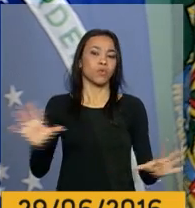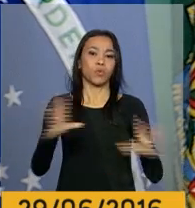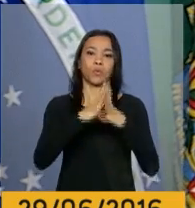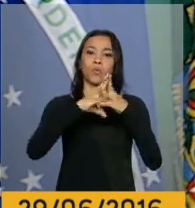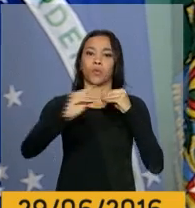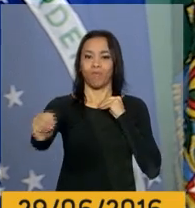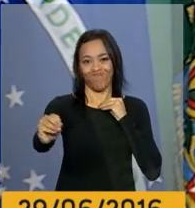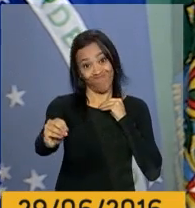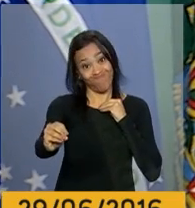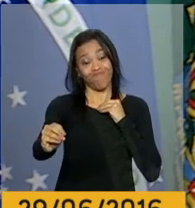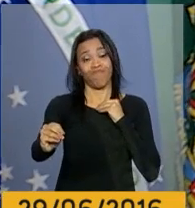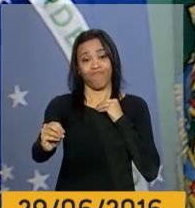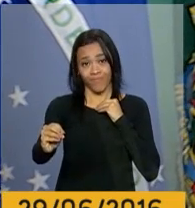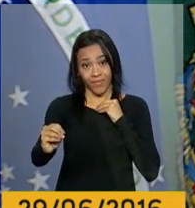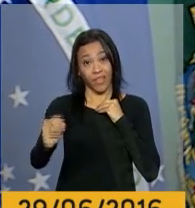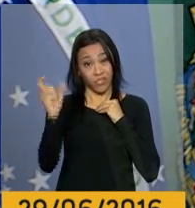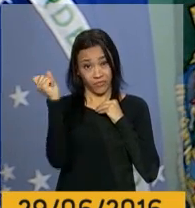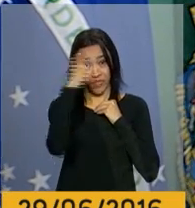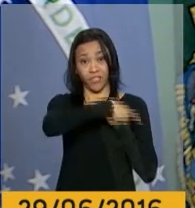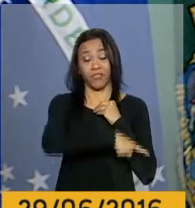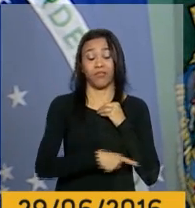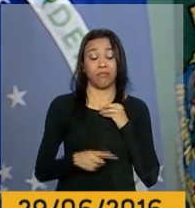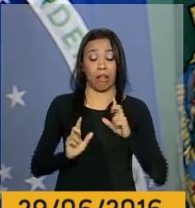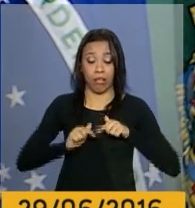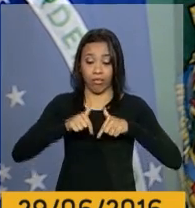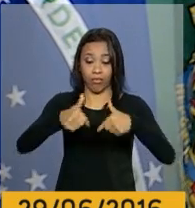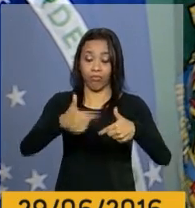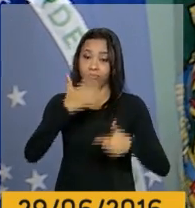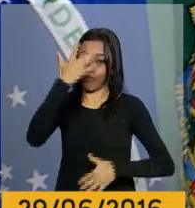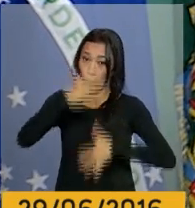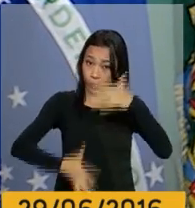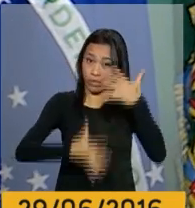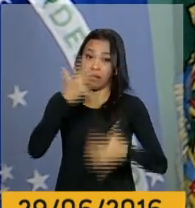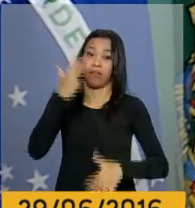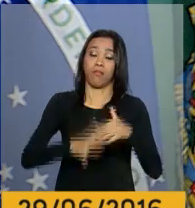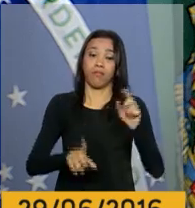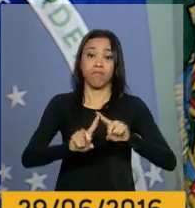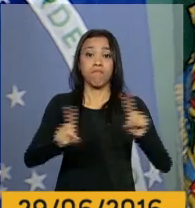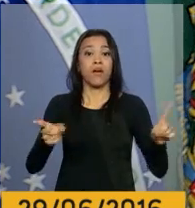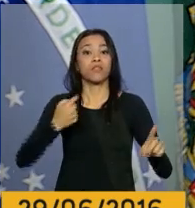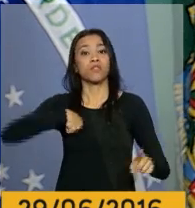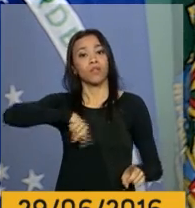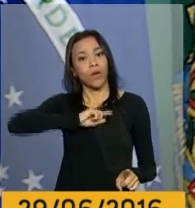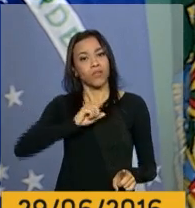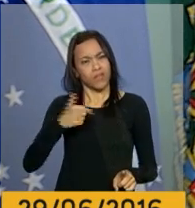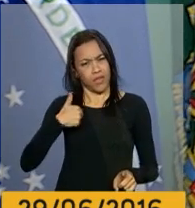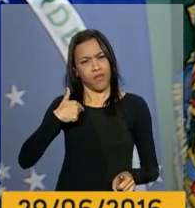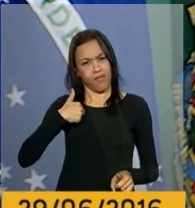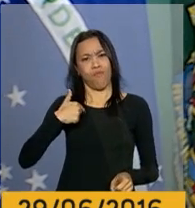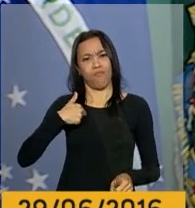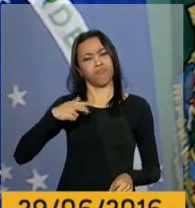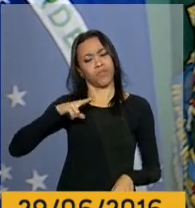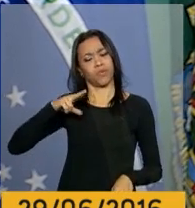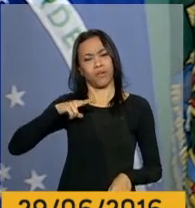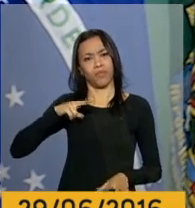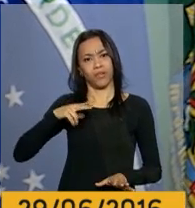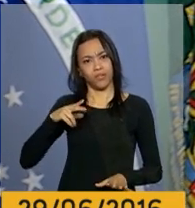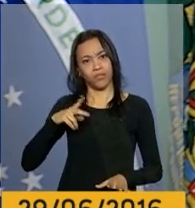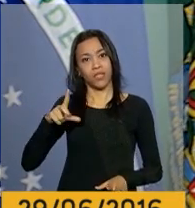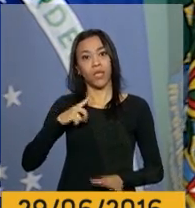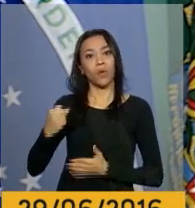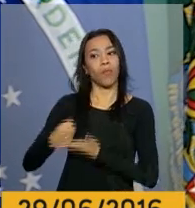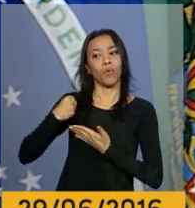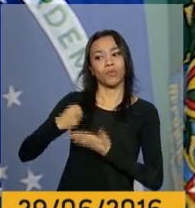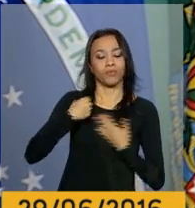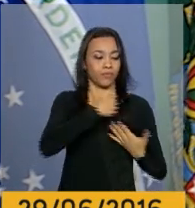uma tarefa difícil, complicada, mas nós temos tido, eu particularmente, o auxílio e